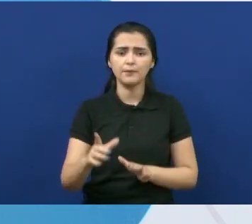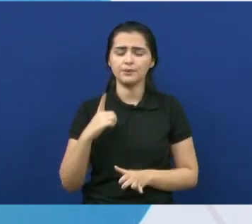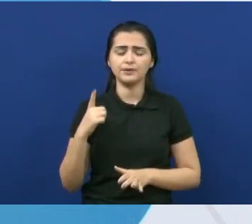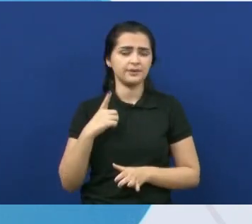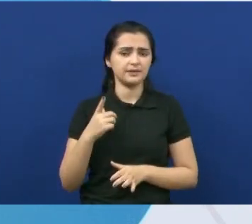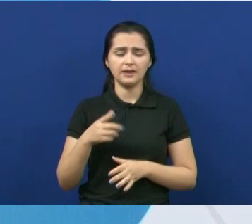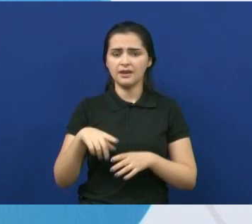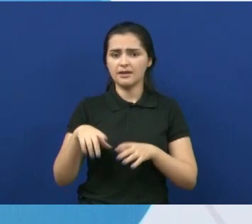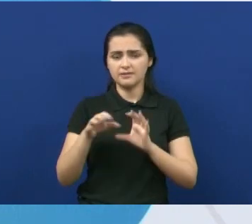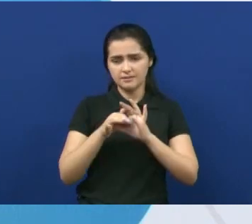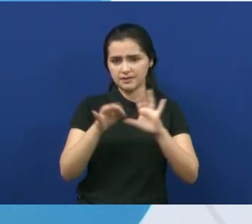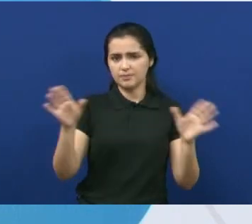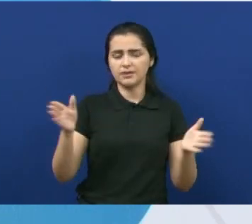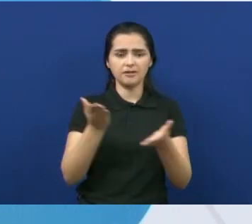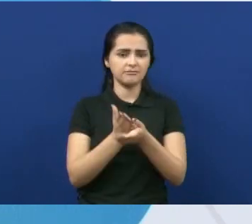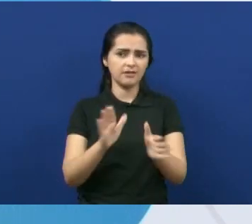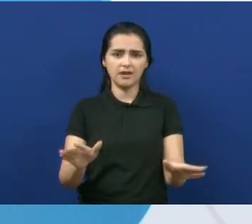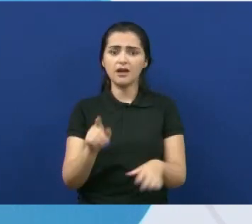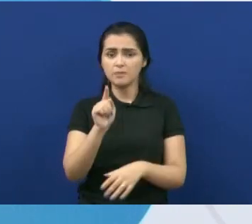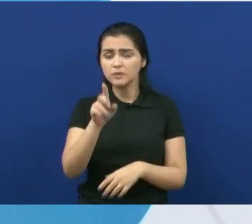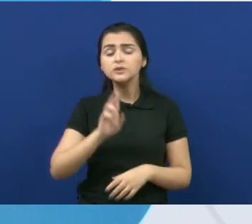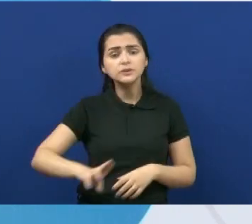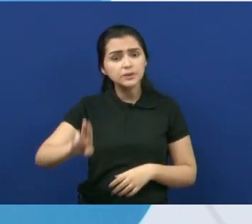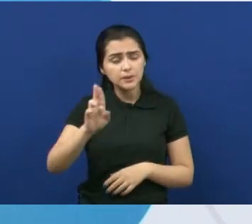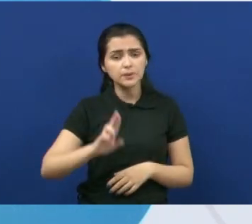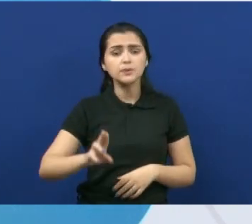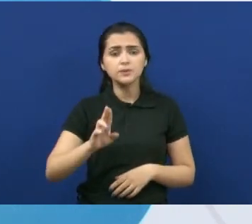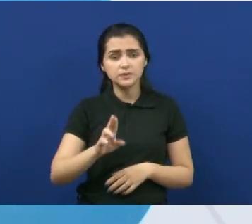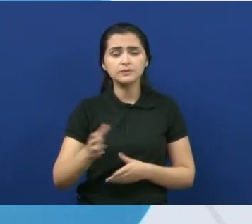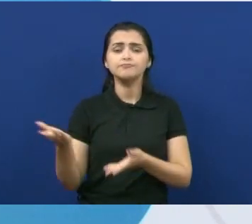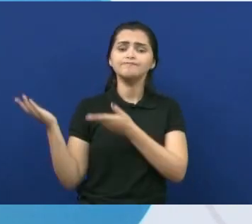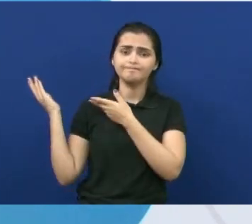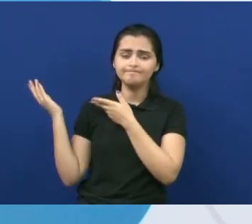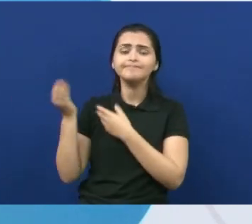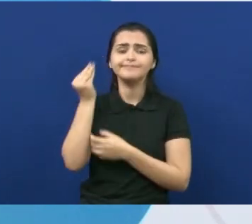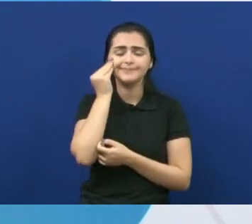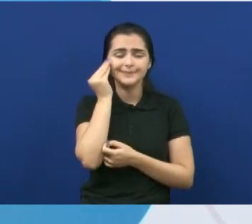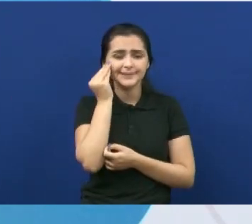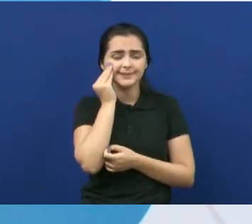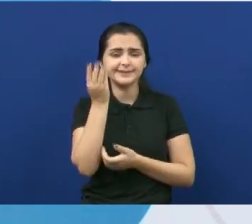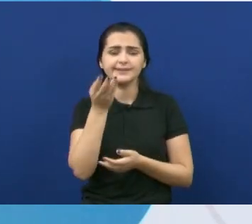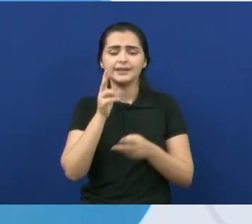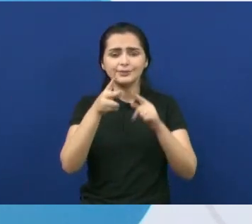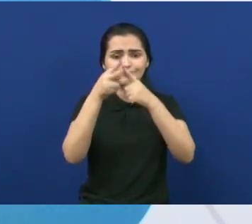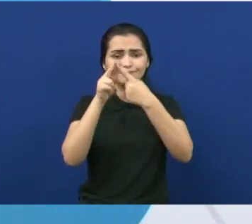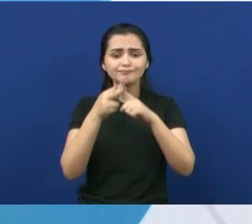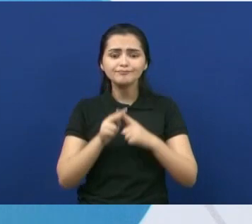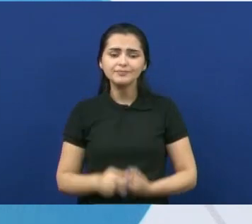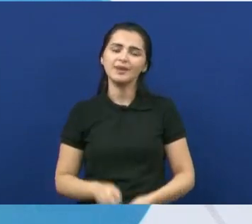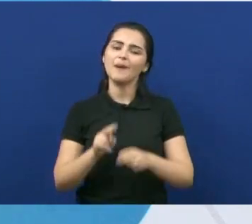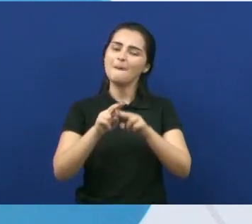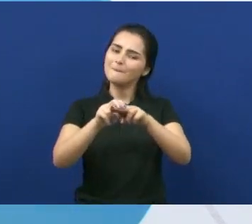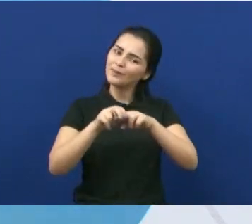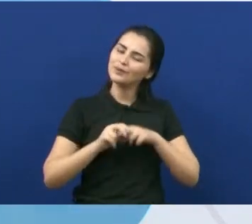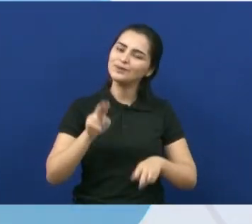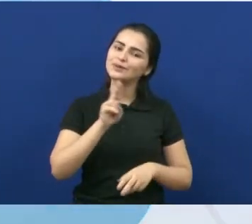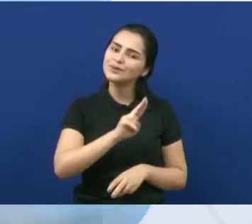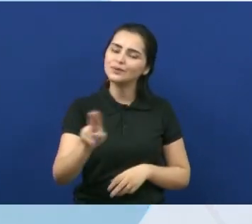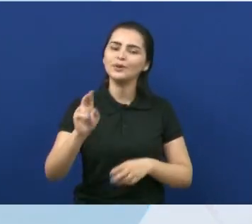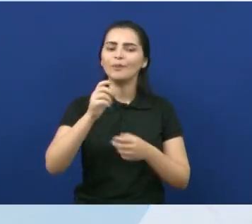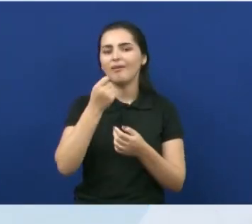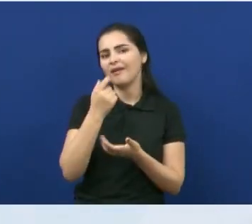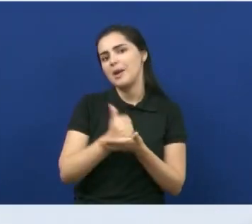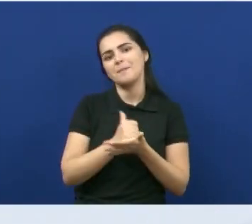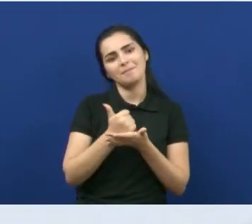essa liberdade violada, você utiliza do habeas corpus para tentar corrigir. Por isso que são chamados de remédios,